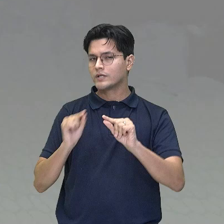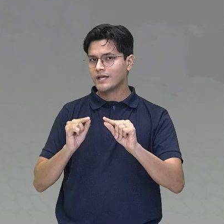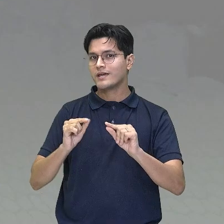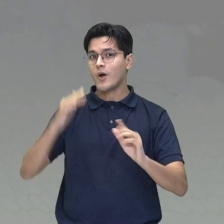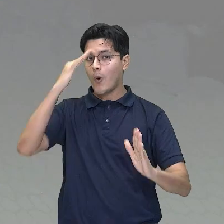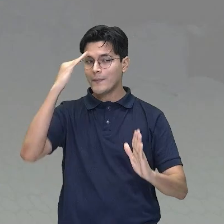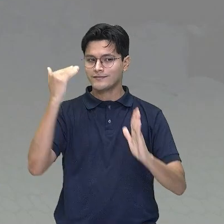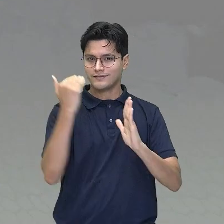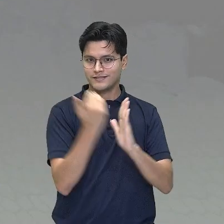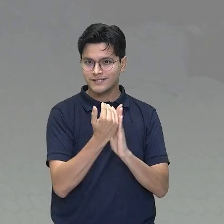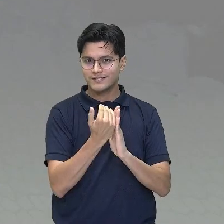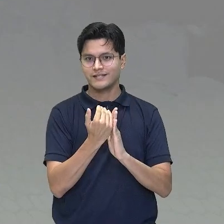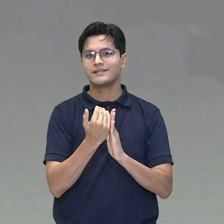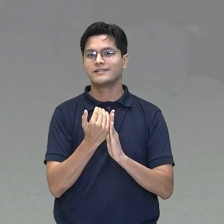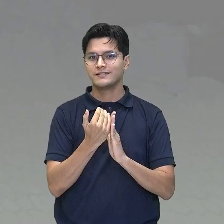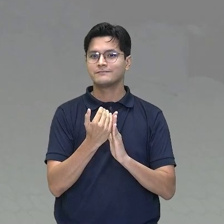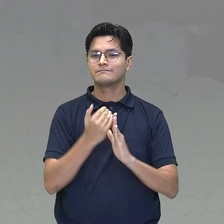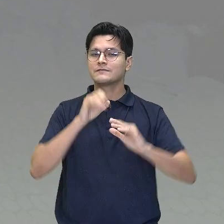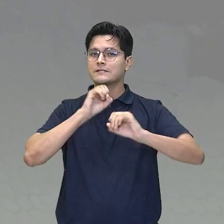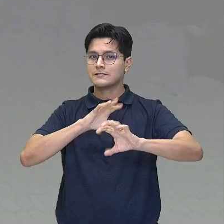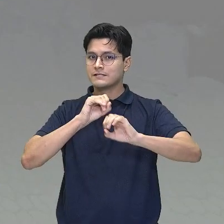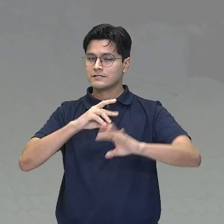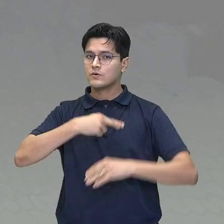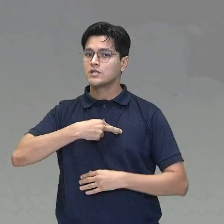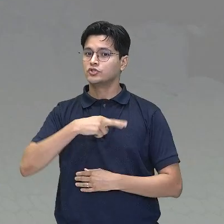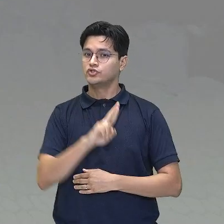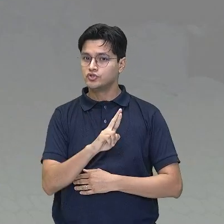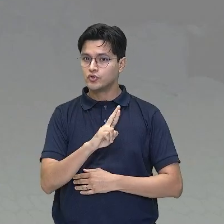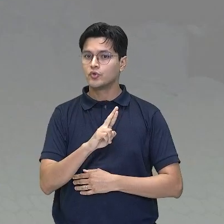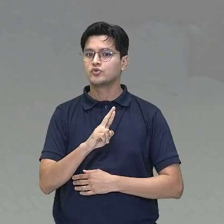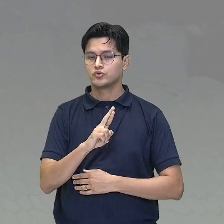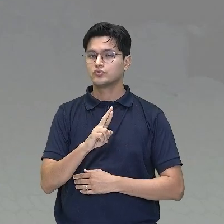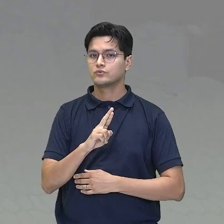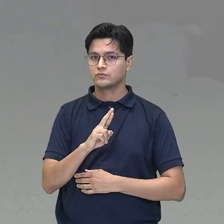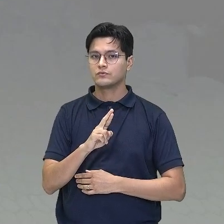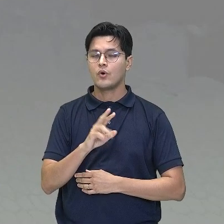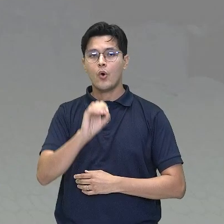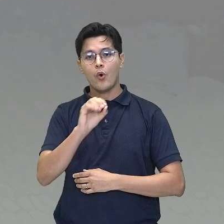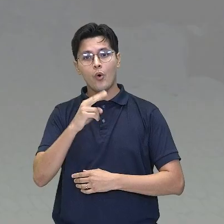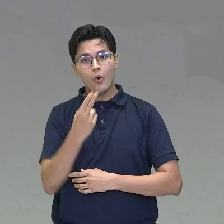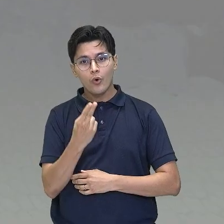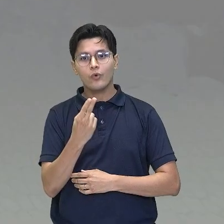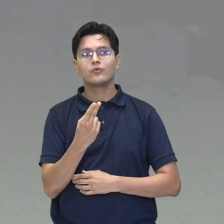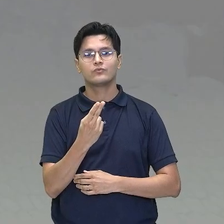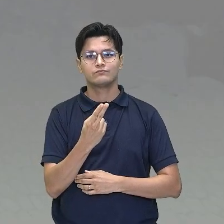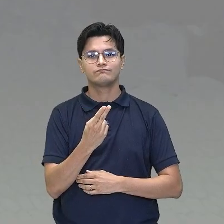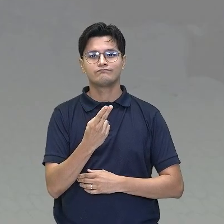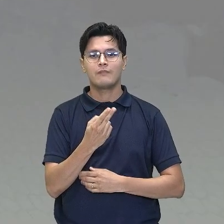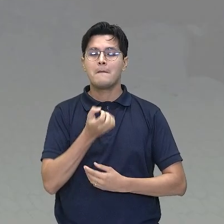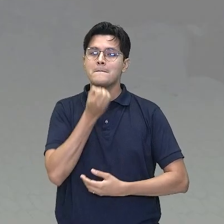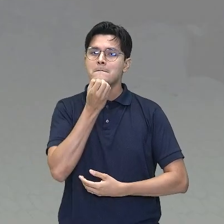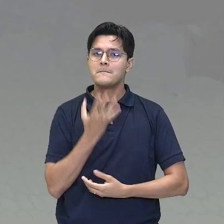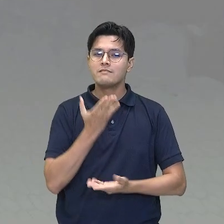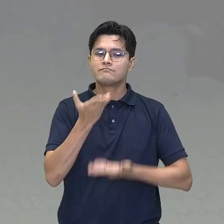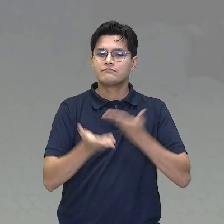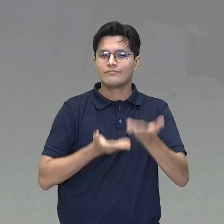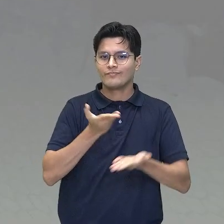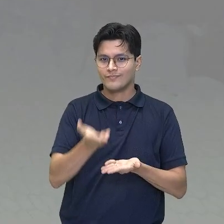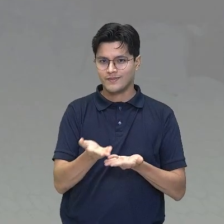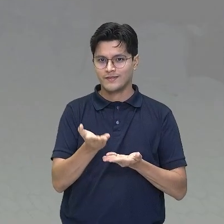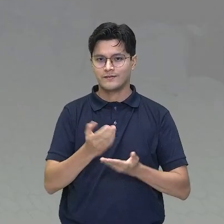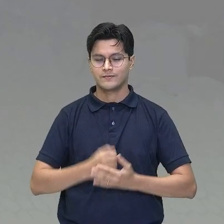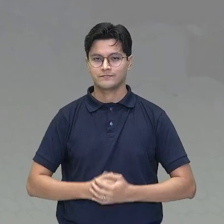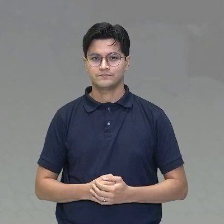O que conta mais para fazer o bem? E ainda tem uma